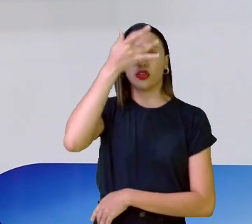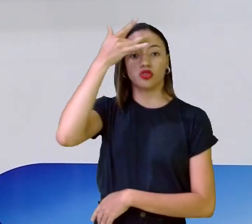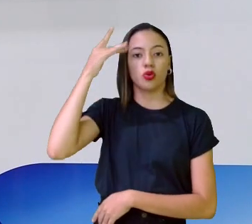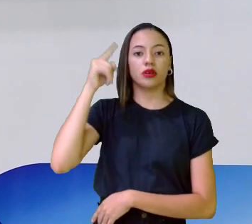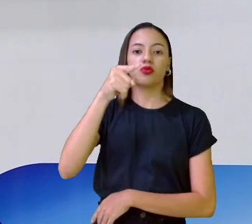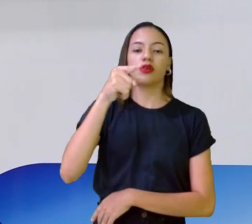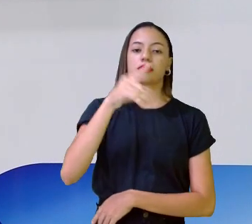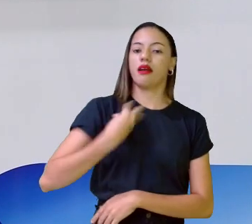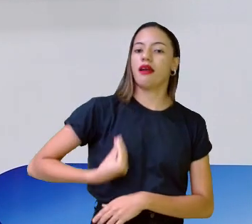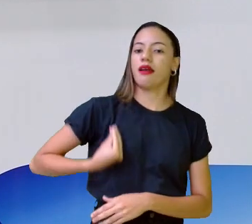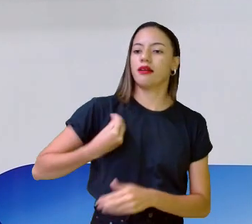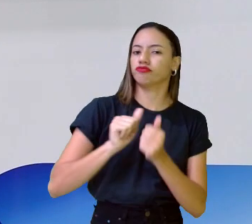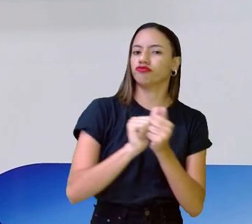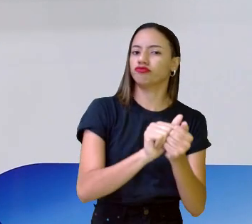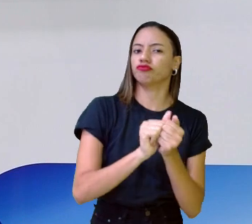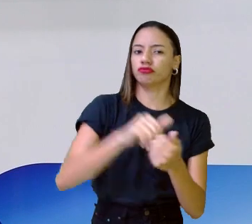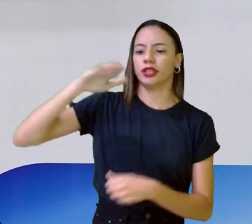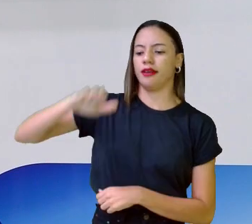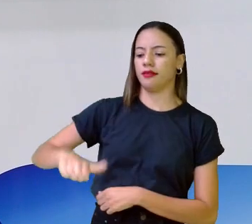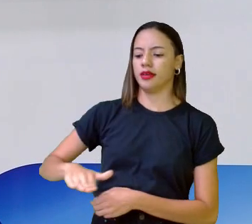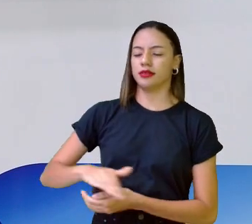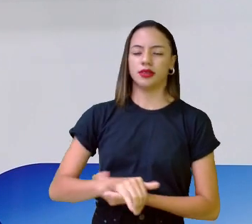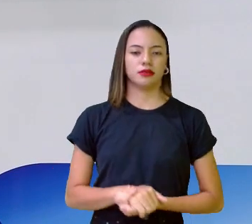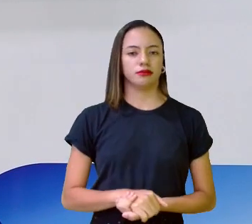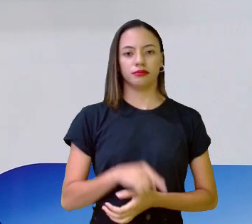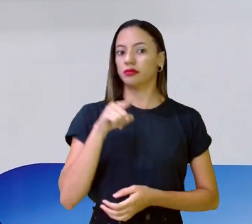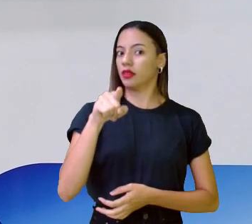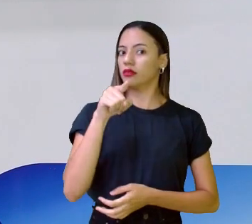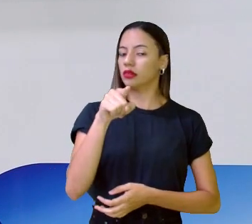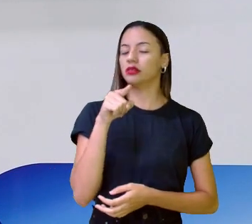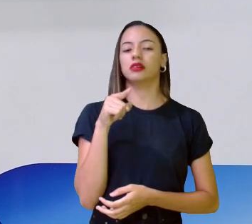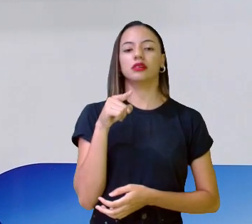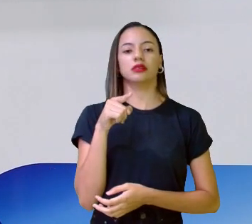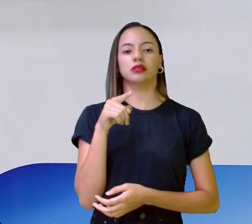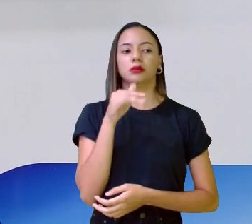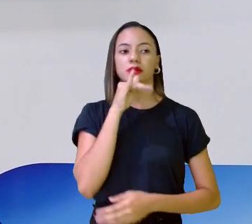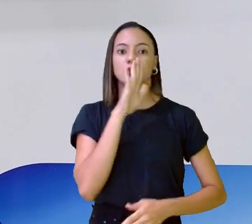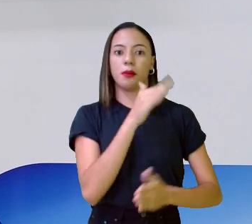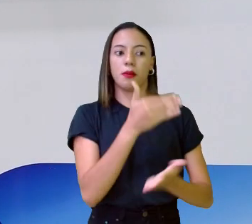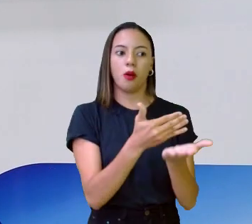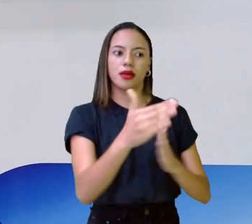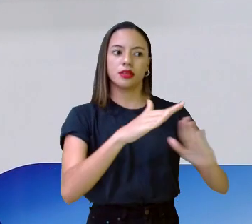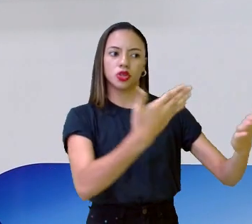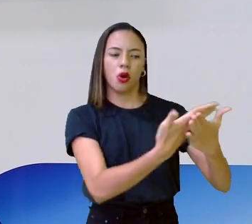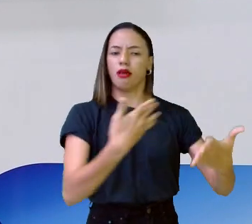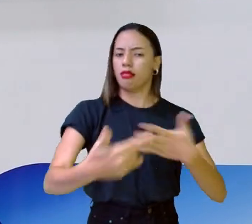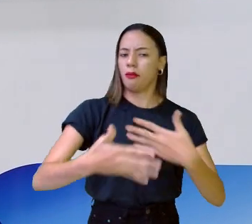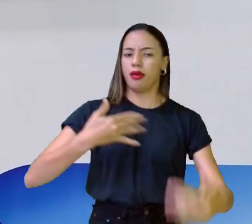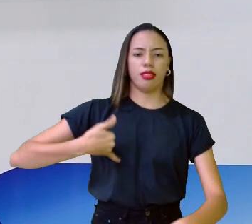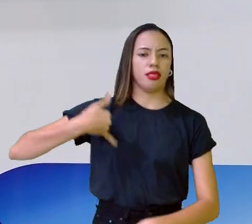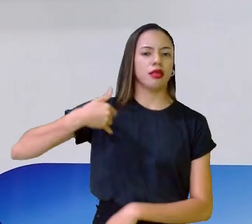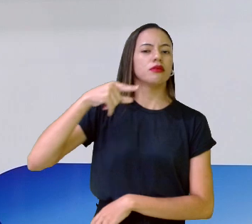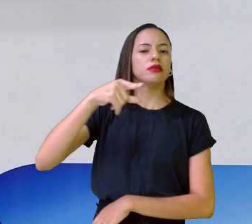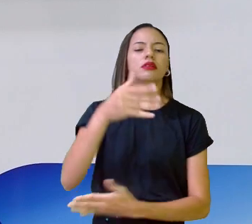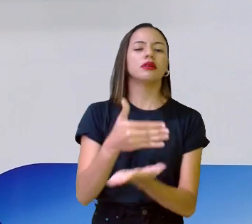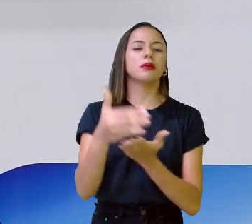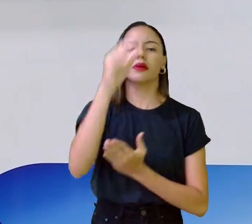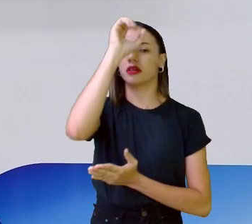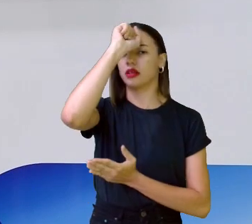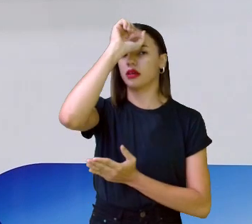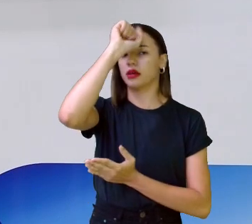na primeira infância. E aí, quando você vem para a escola, independente da idade, você começa a